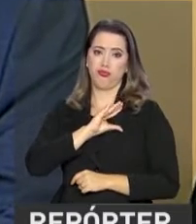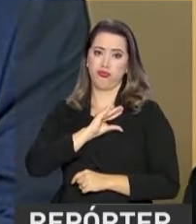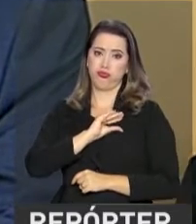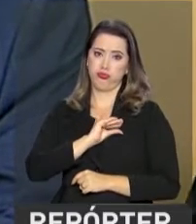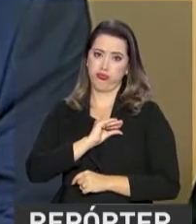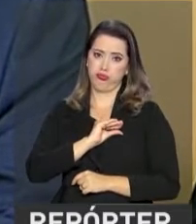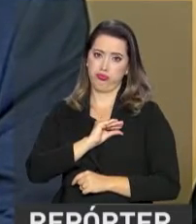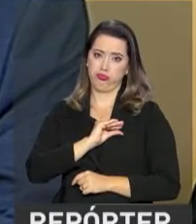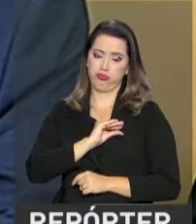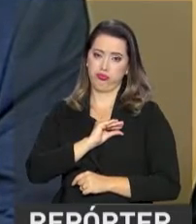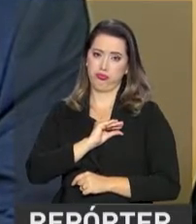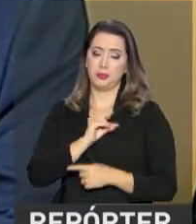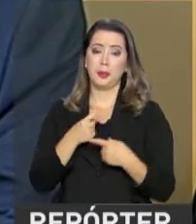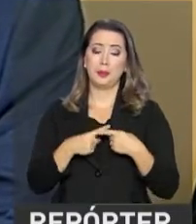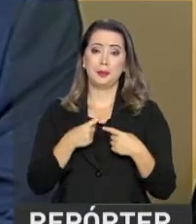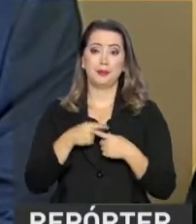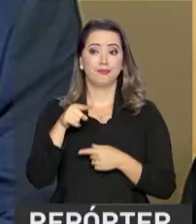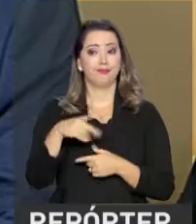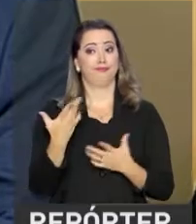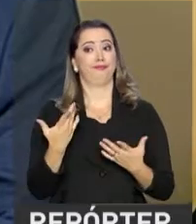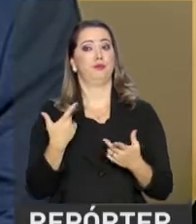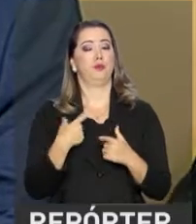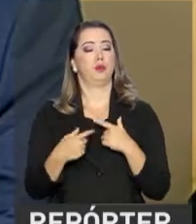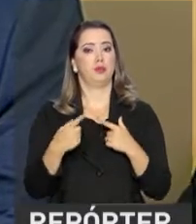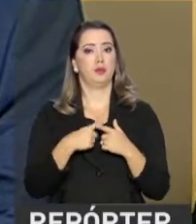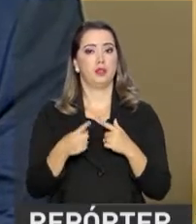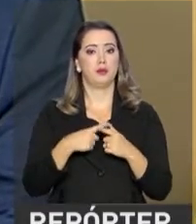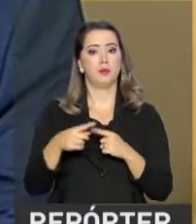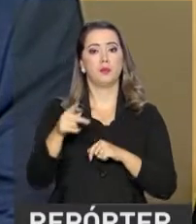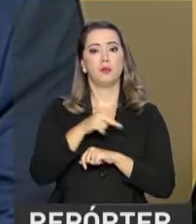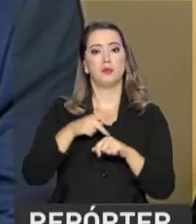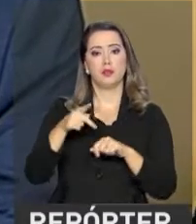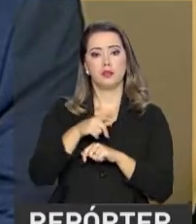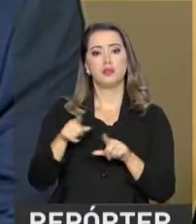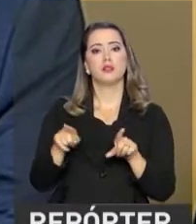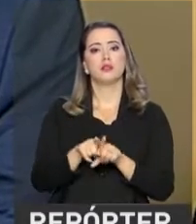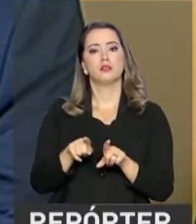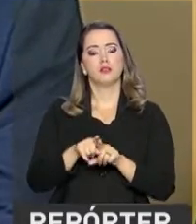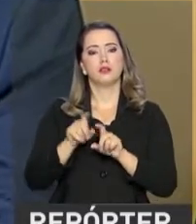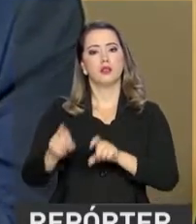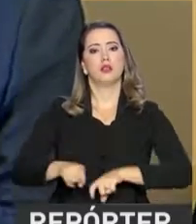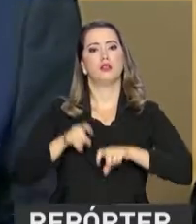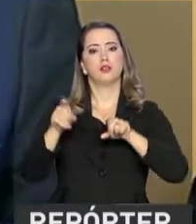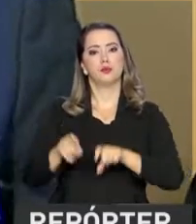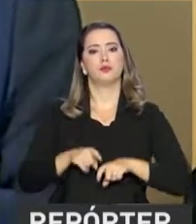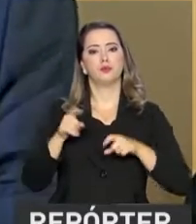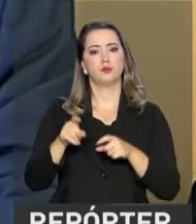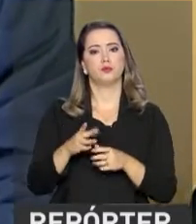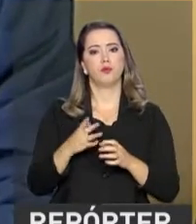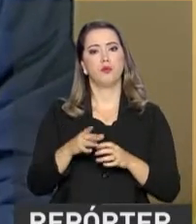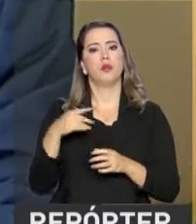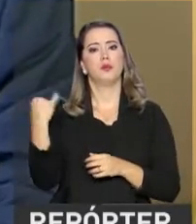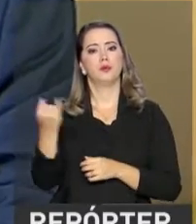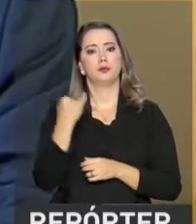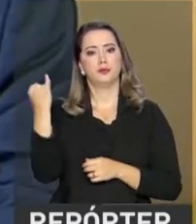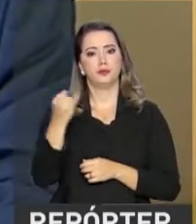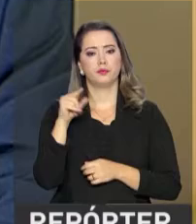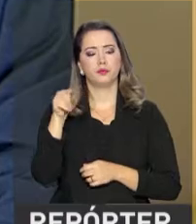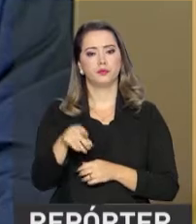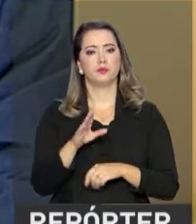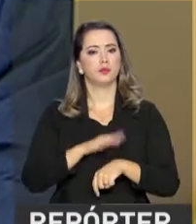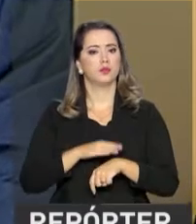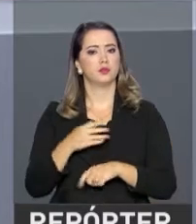para um país que tem é como já disse vamos mostrar aqui a agricultura como o seu grande sustentáculo neste